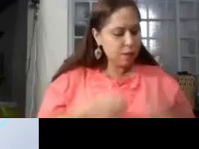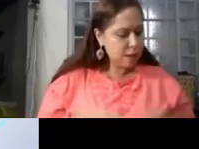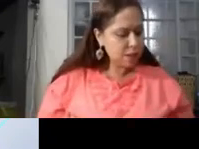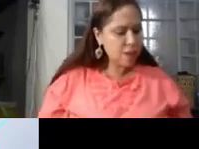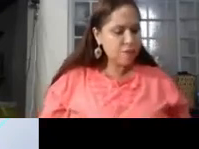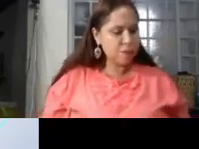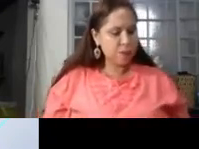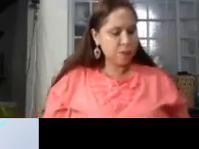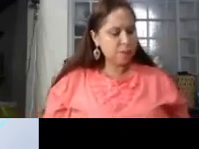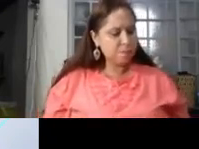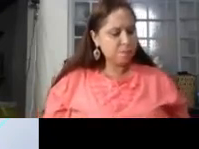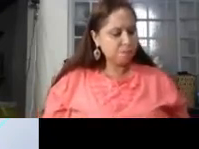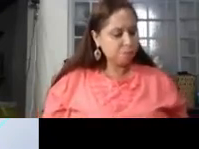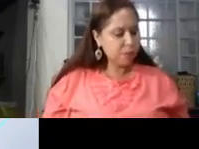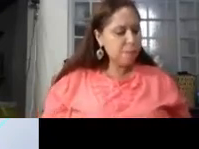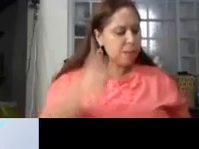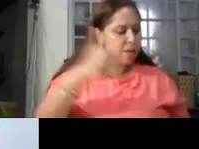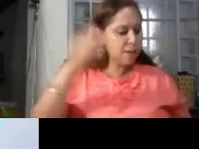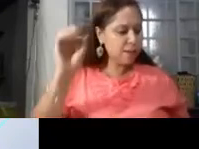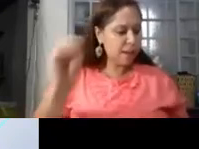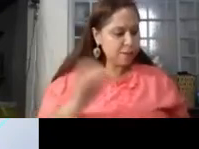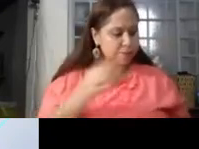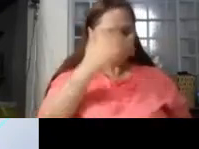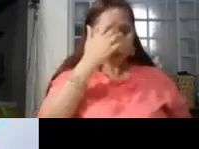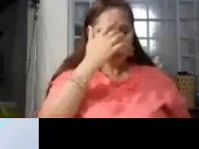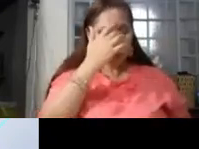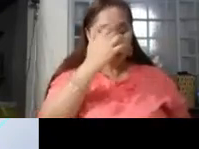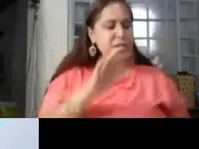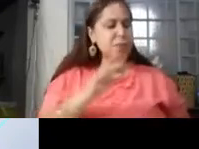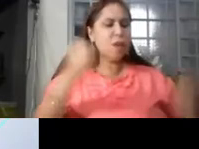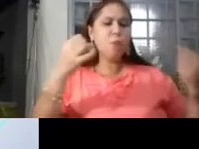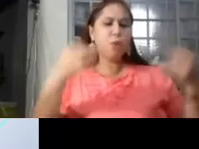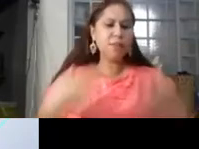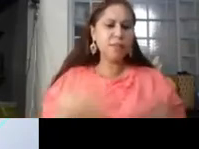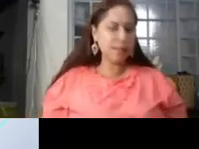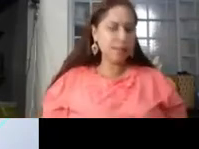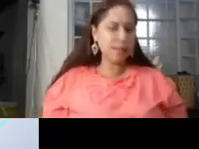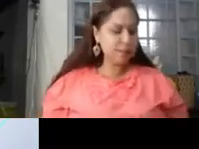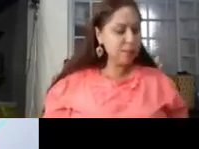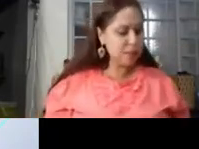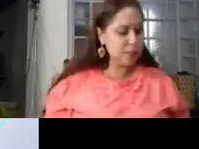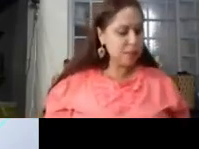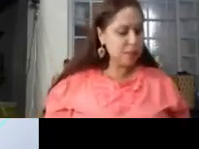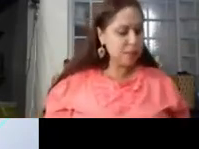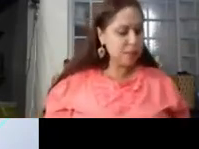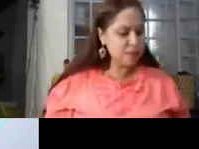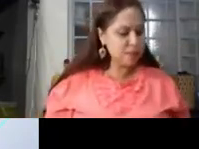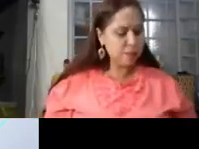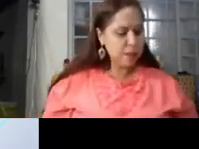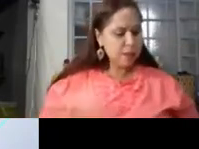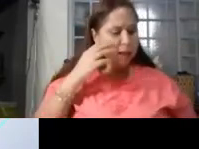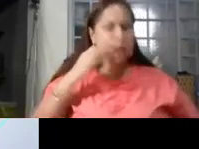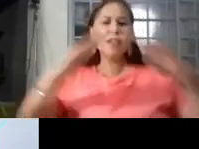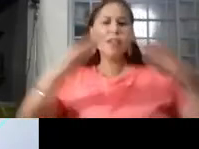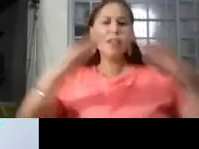as gravuras. Na página 110, vai explicar um pouco da sintaxe espacial. E aí